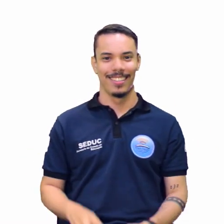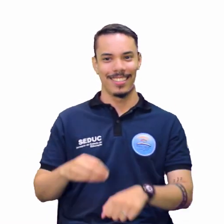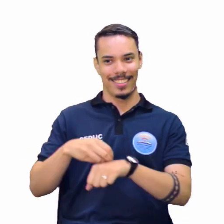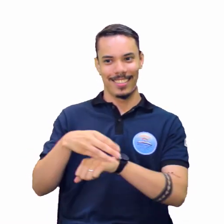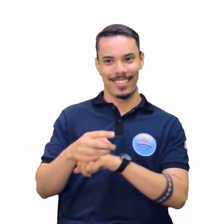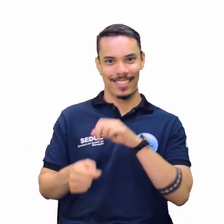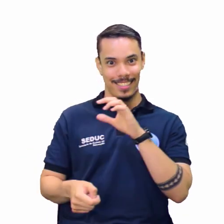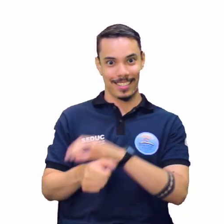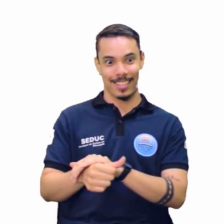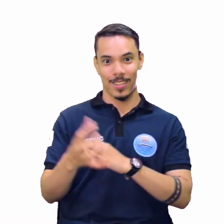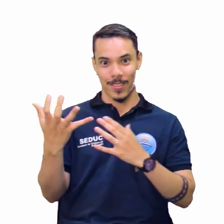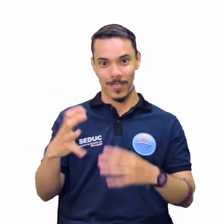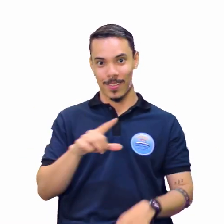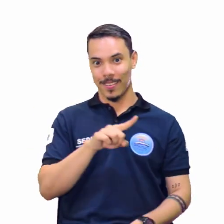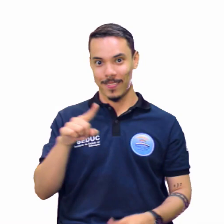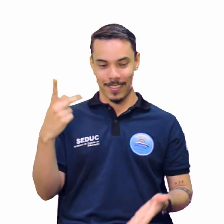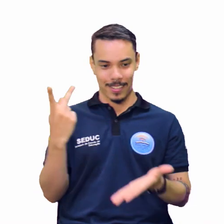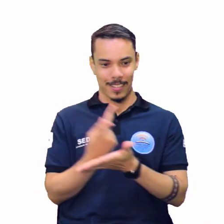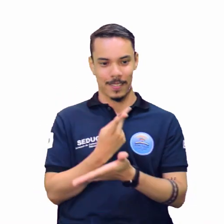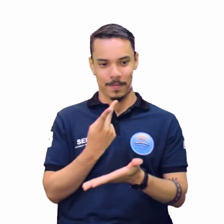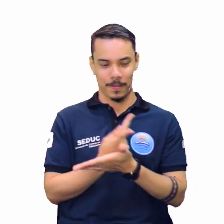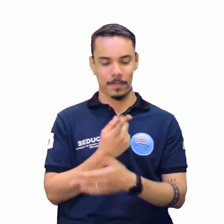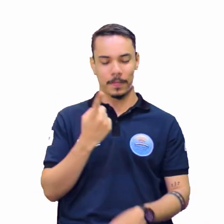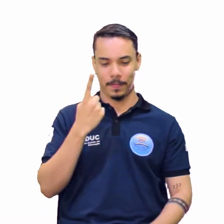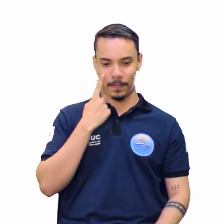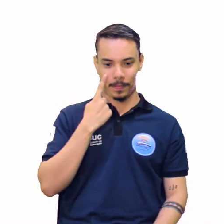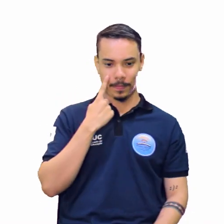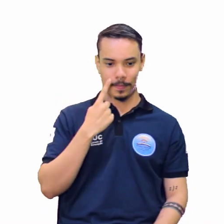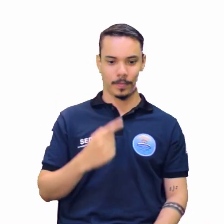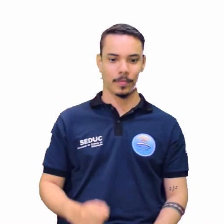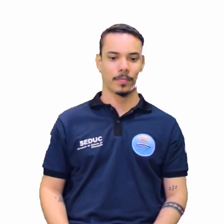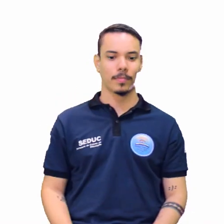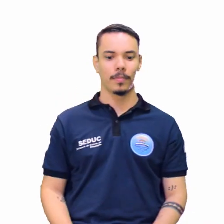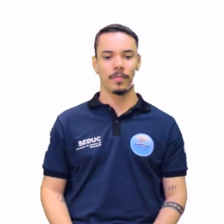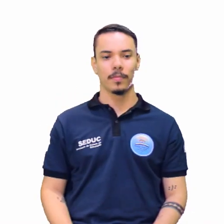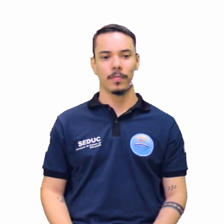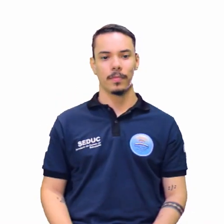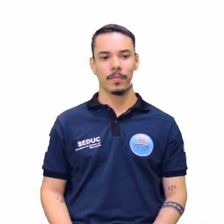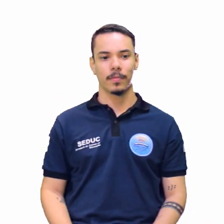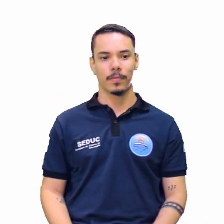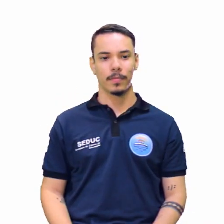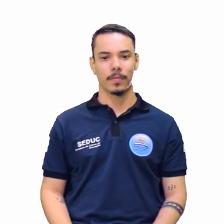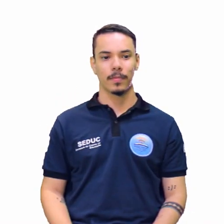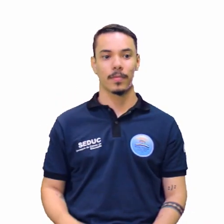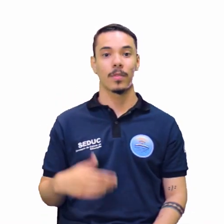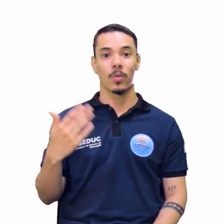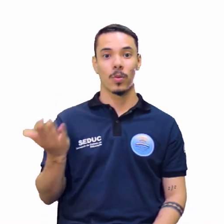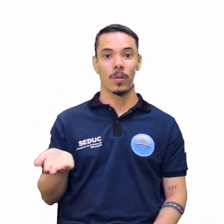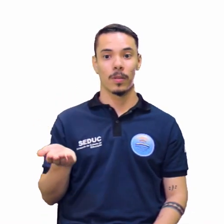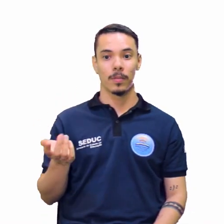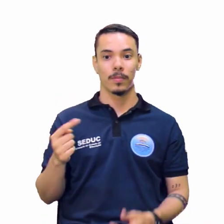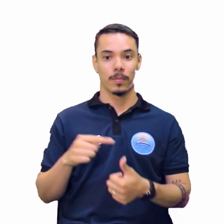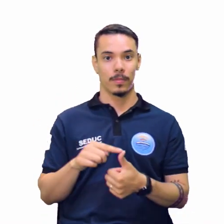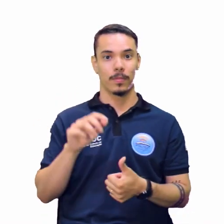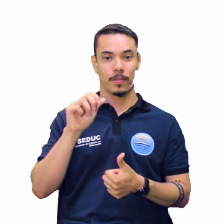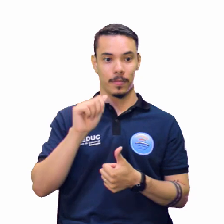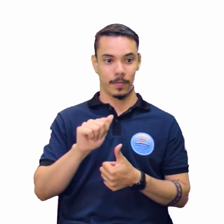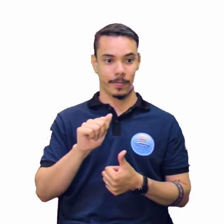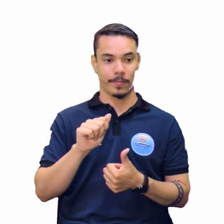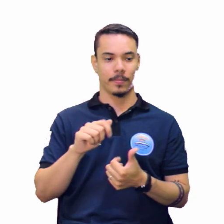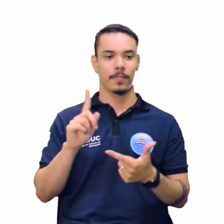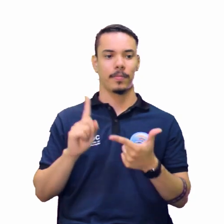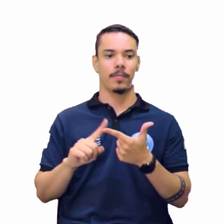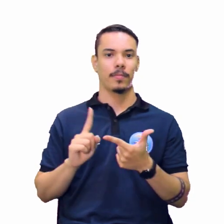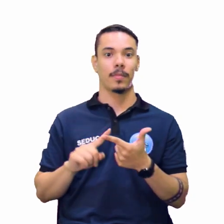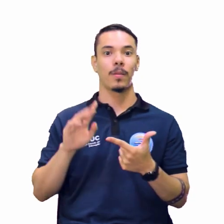é porque eu não quero que você erra mais vamos lá um tempinho o gerente deverá depor como testemunha a única do